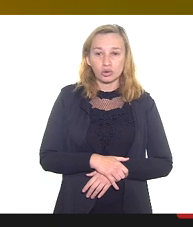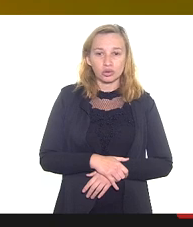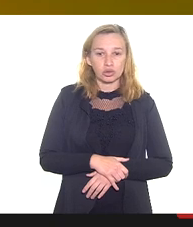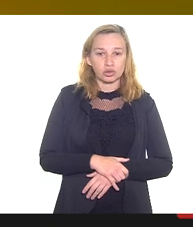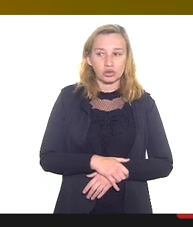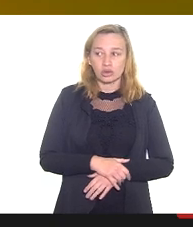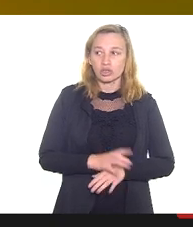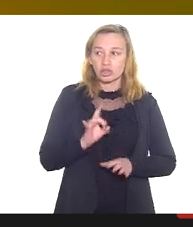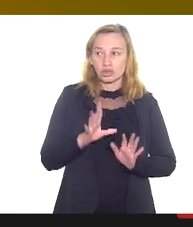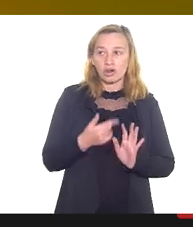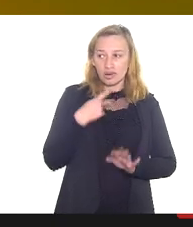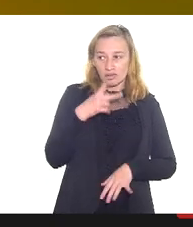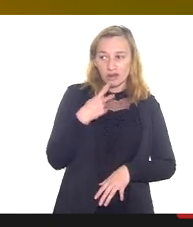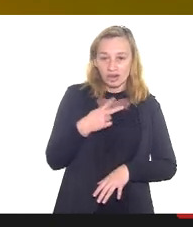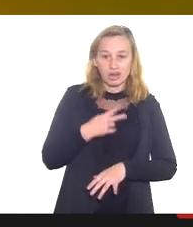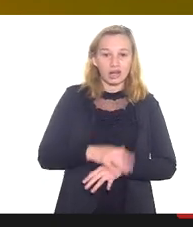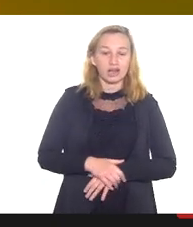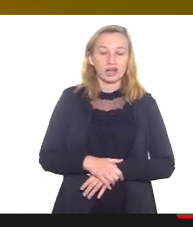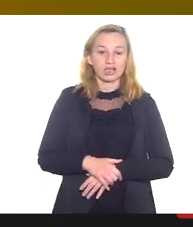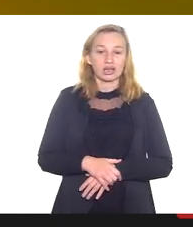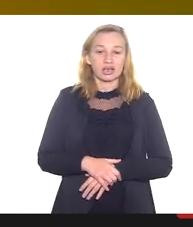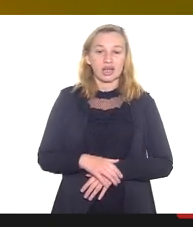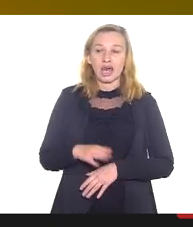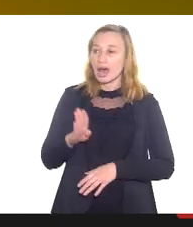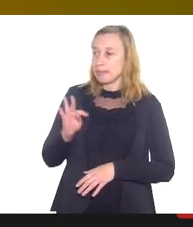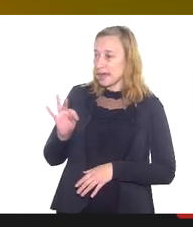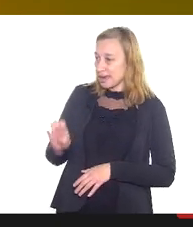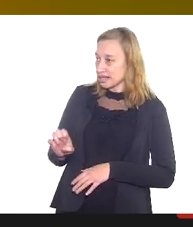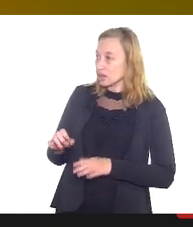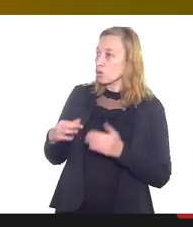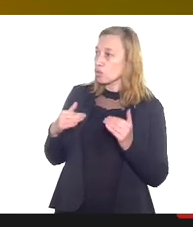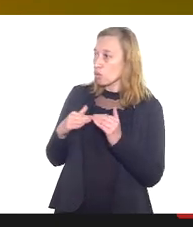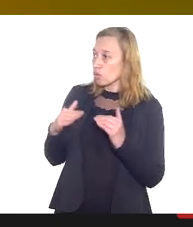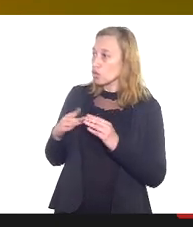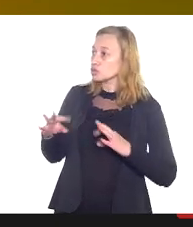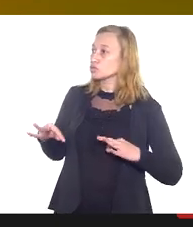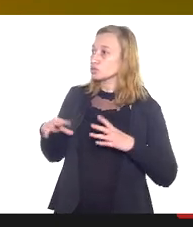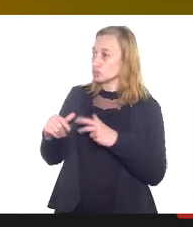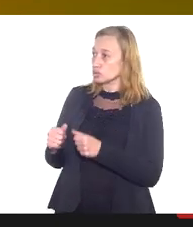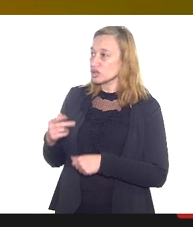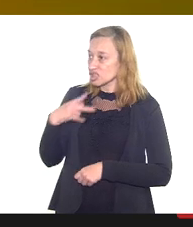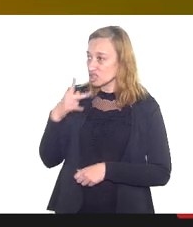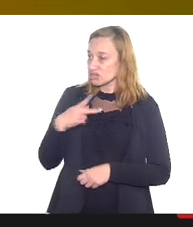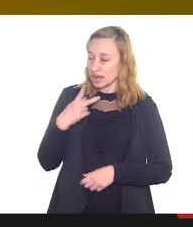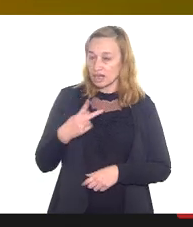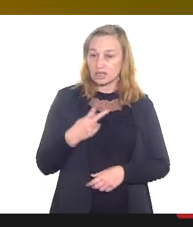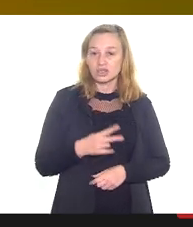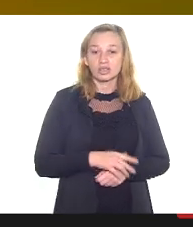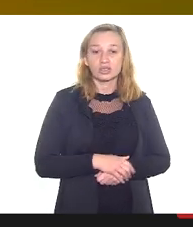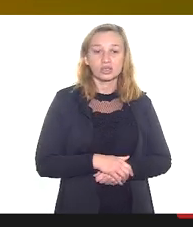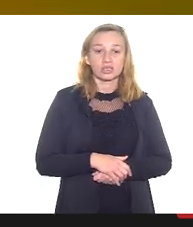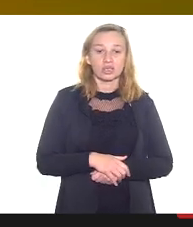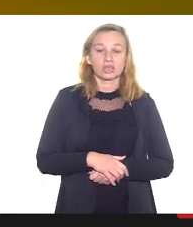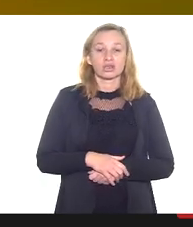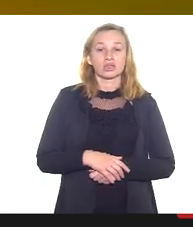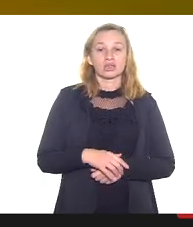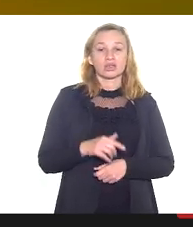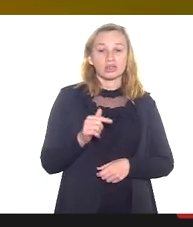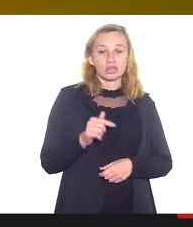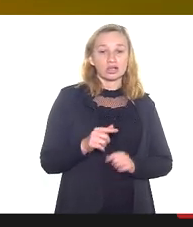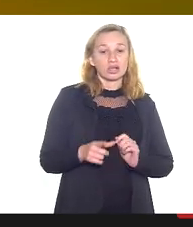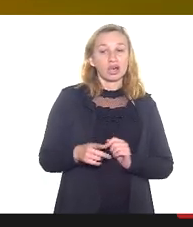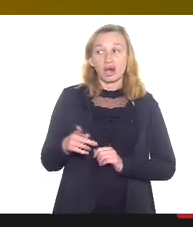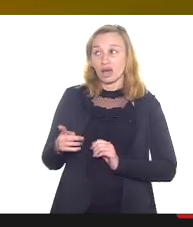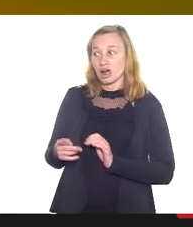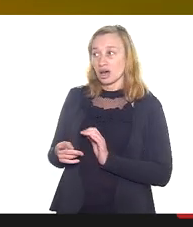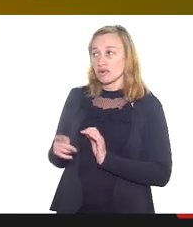pontos, né? Primeiro, inicialmente, a BECS concorda com todos os posicionamentos que foram trazidos